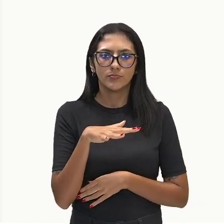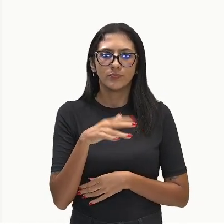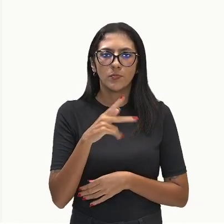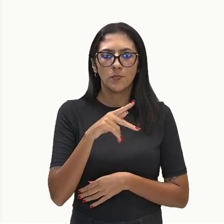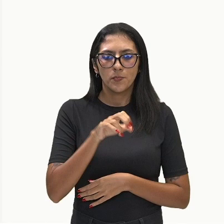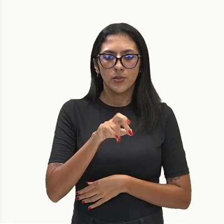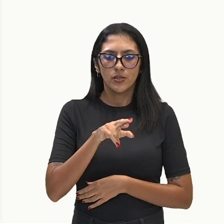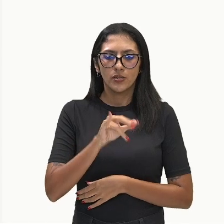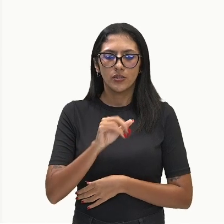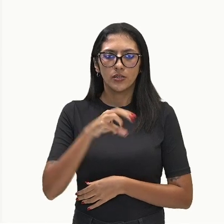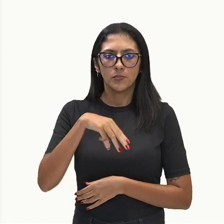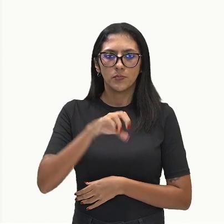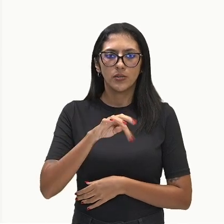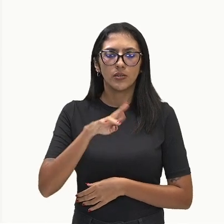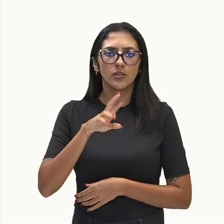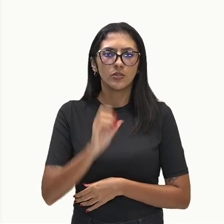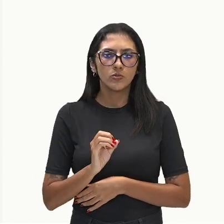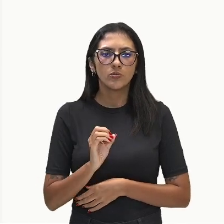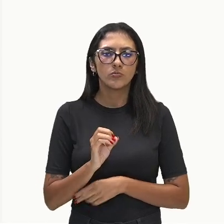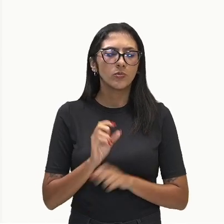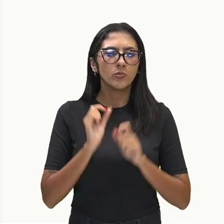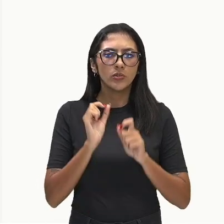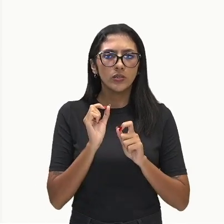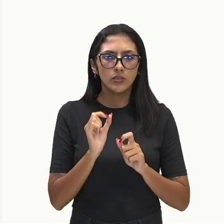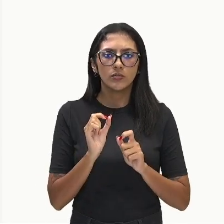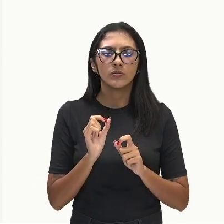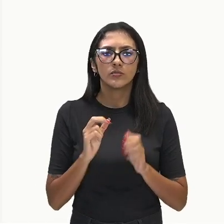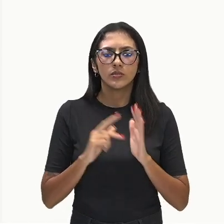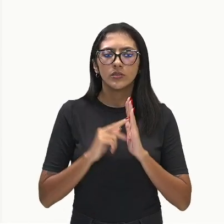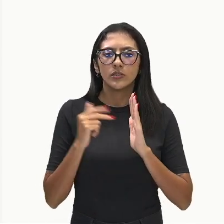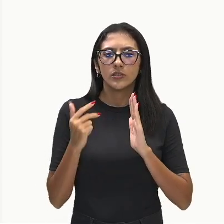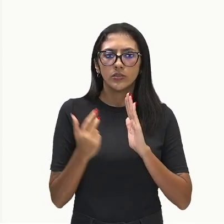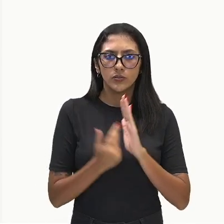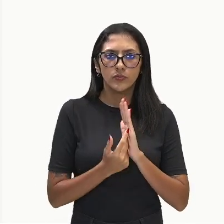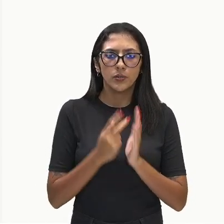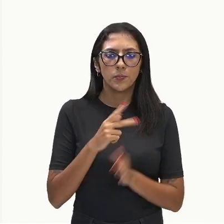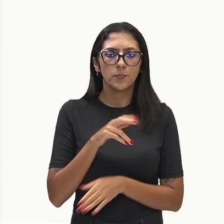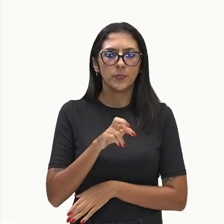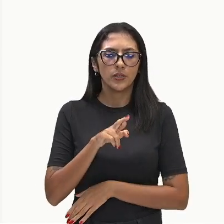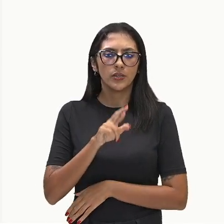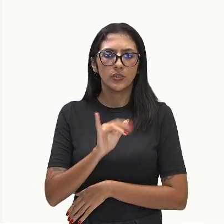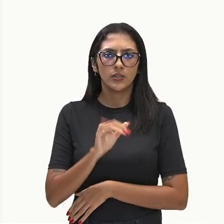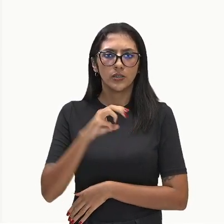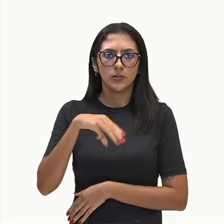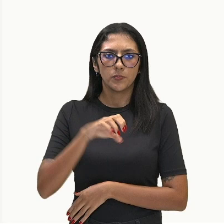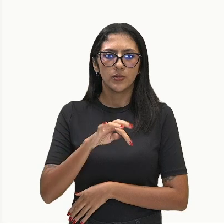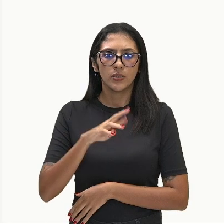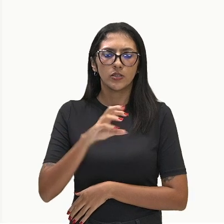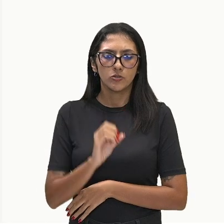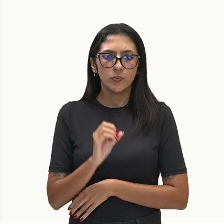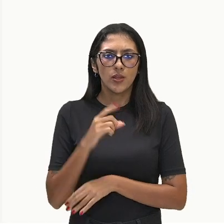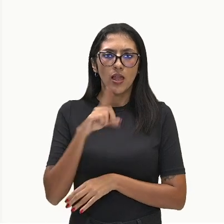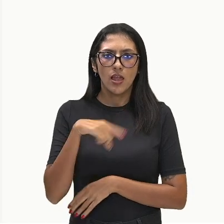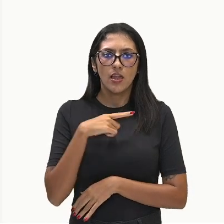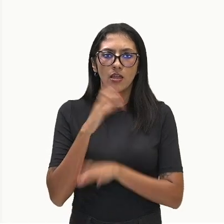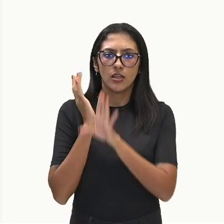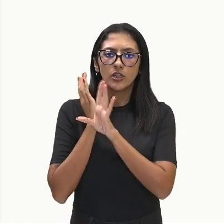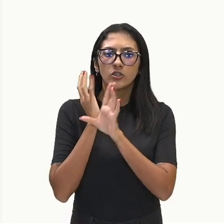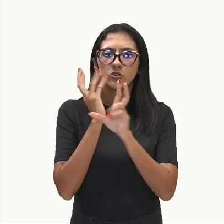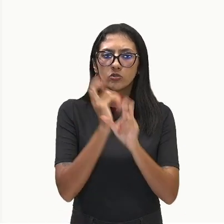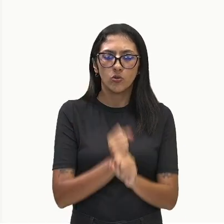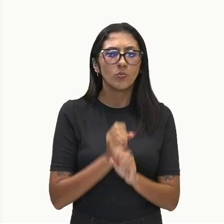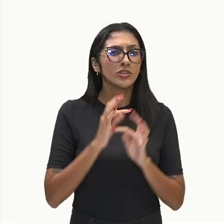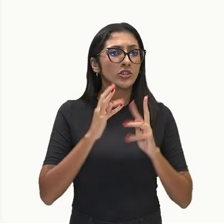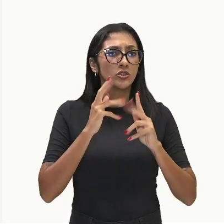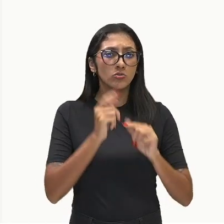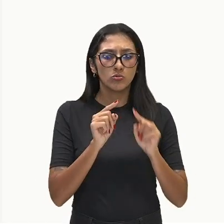E quem é o perímetro do quadrado? O perímetro do quadrado é a soma de todos os